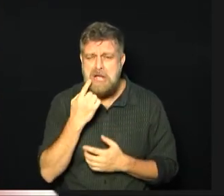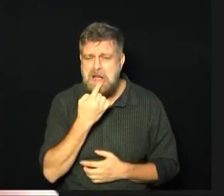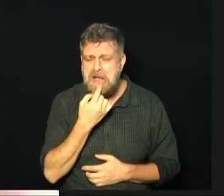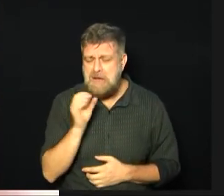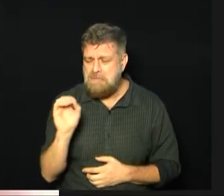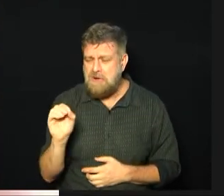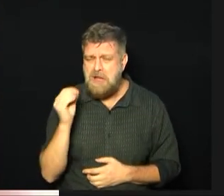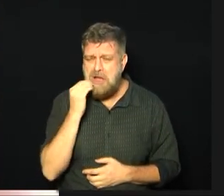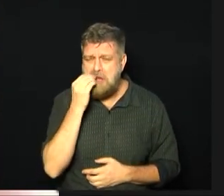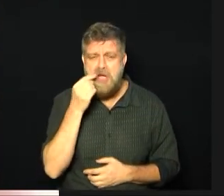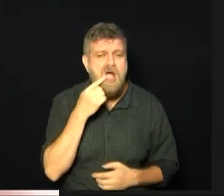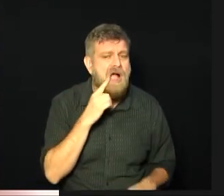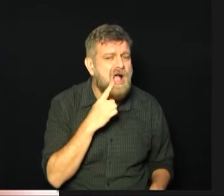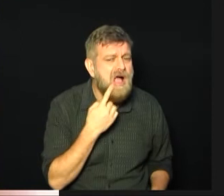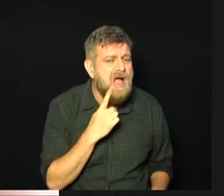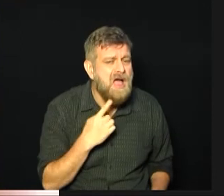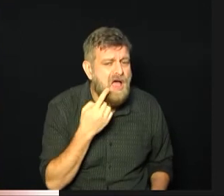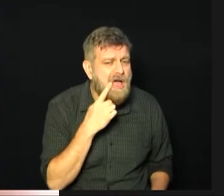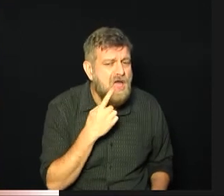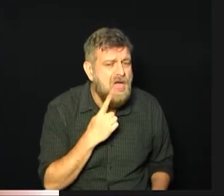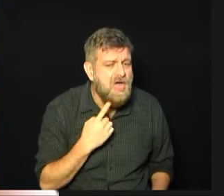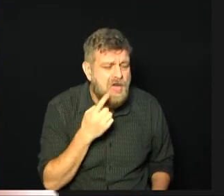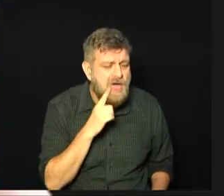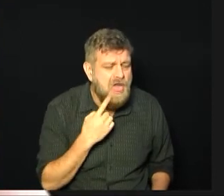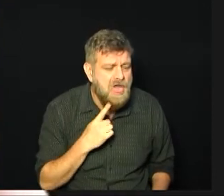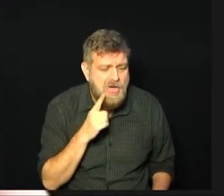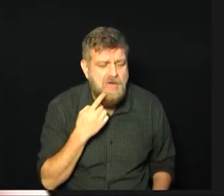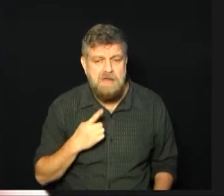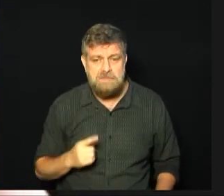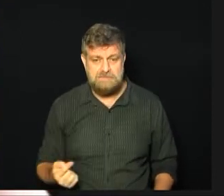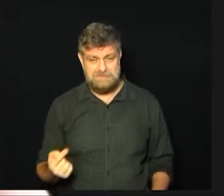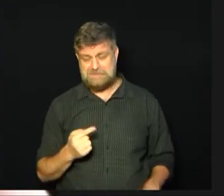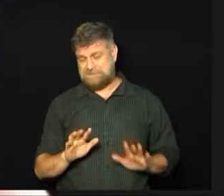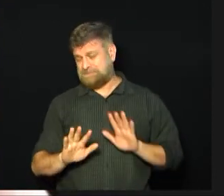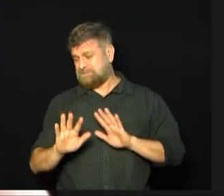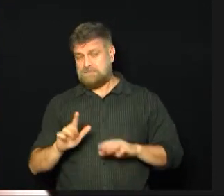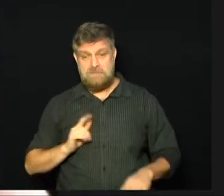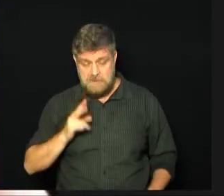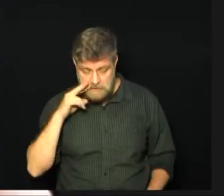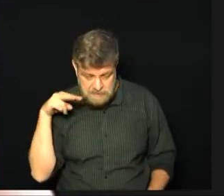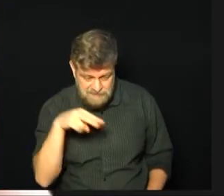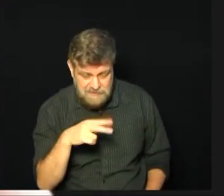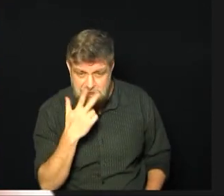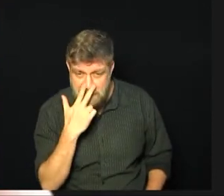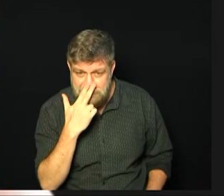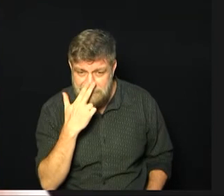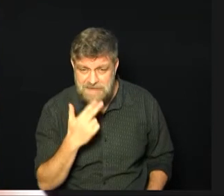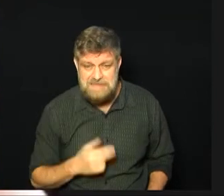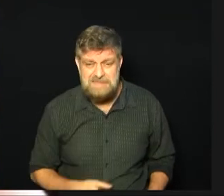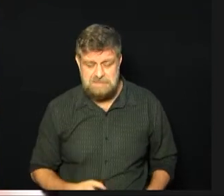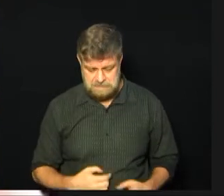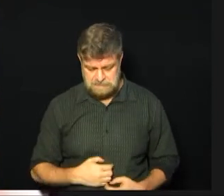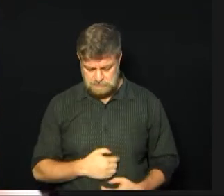às vezes salivando muito, babando tudo, babando na boca, né? E a gente fala que é uma estomatite, né?